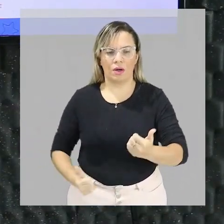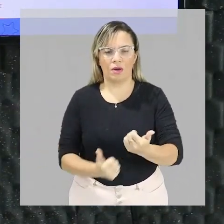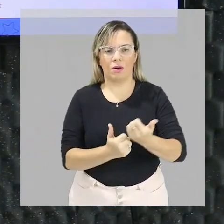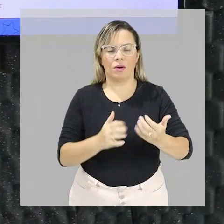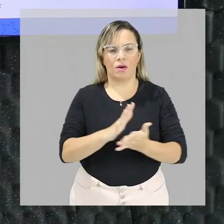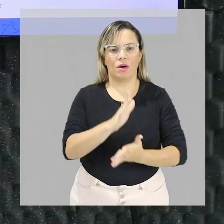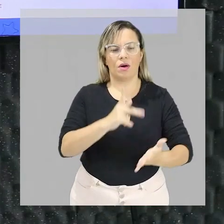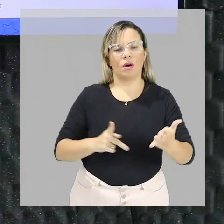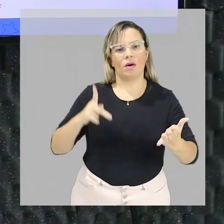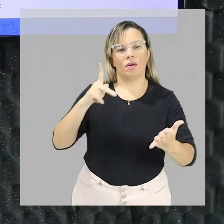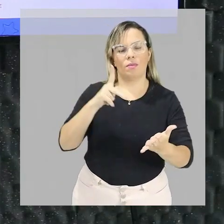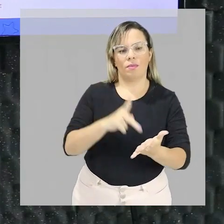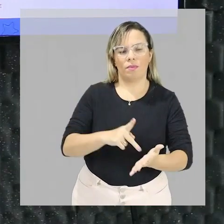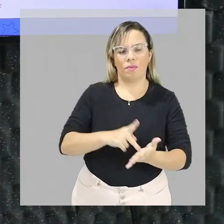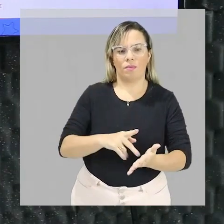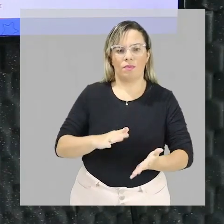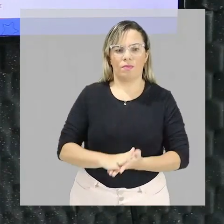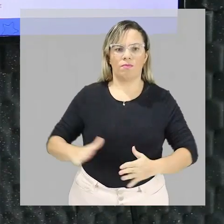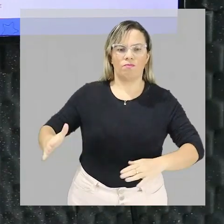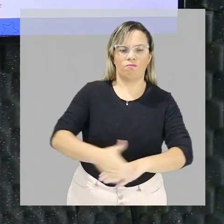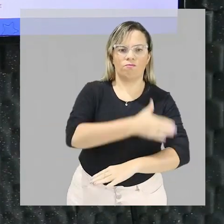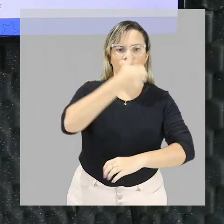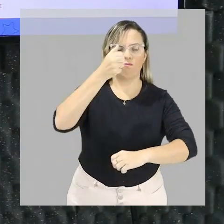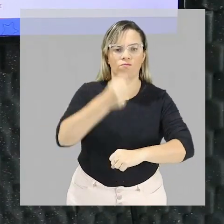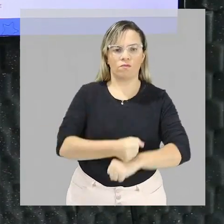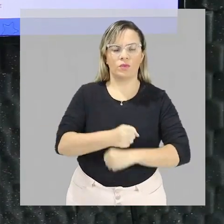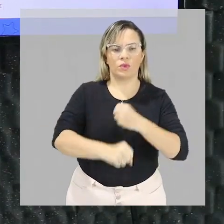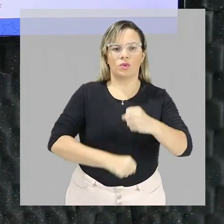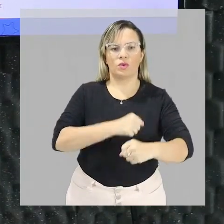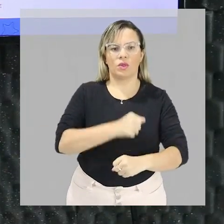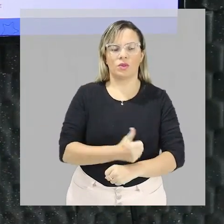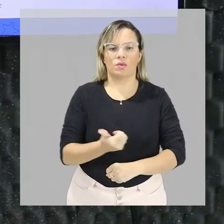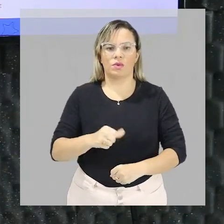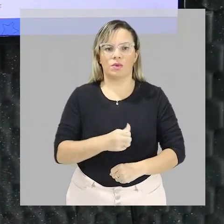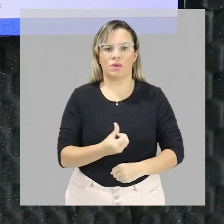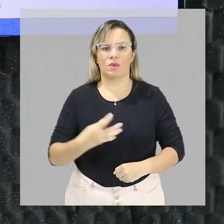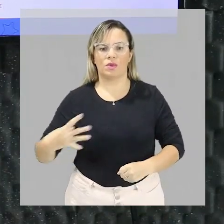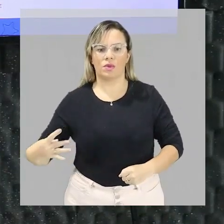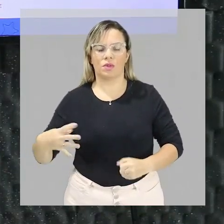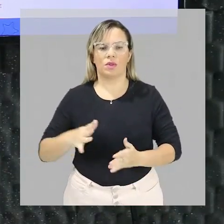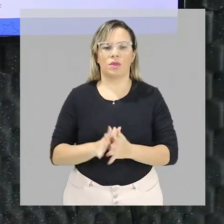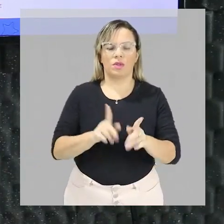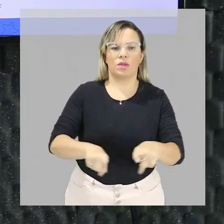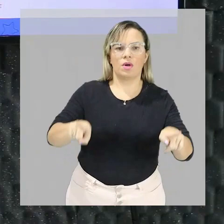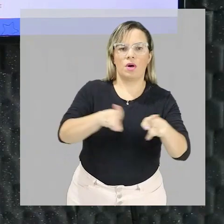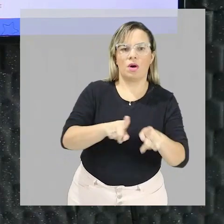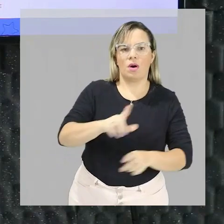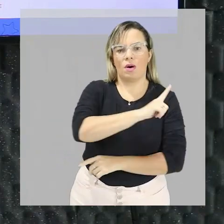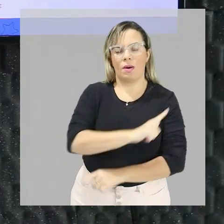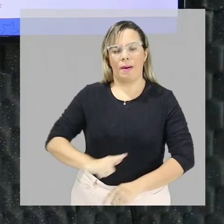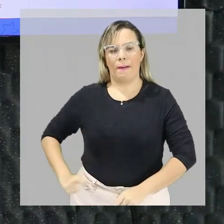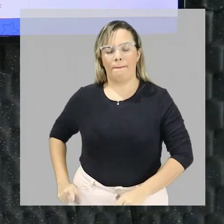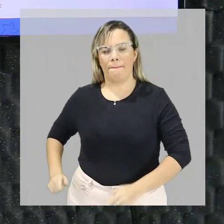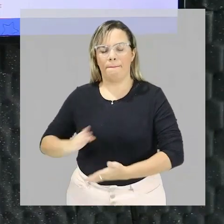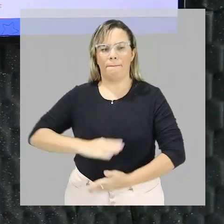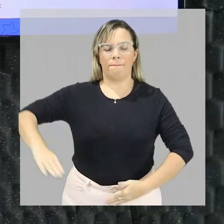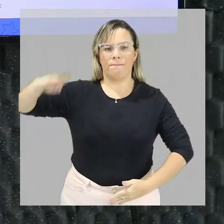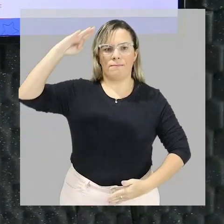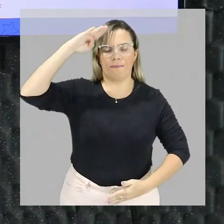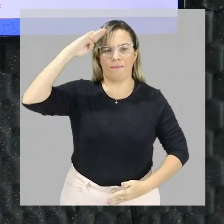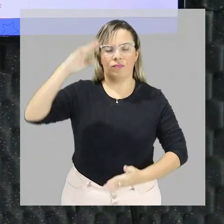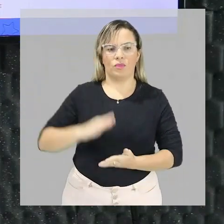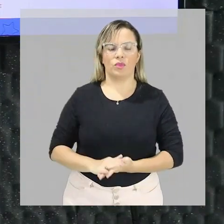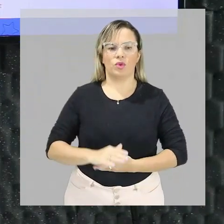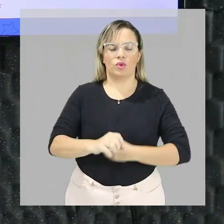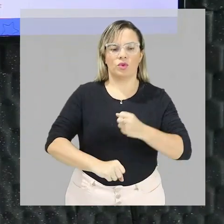na verdade, o golpe de 64 e também esses governos militares nesse período de